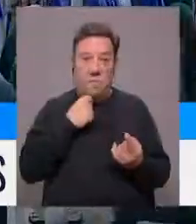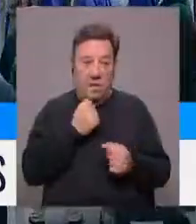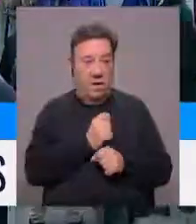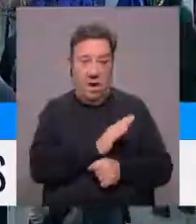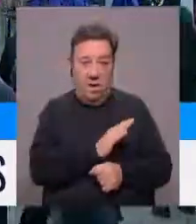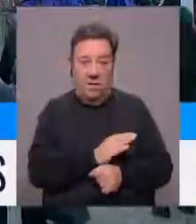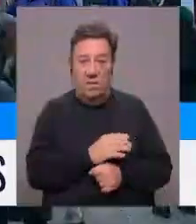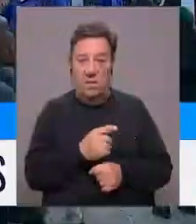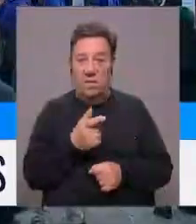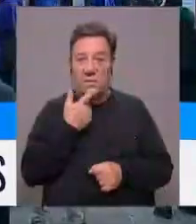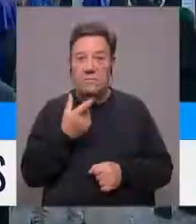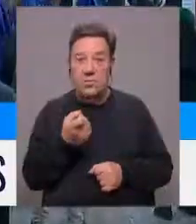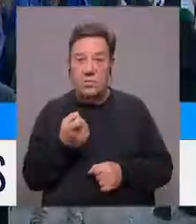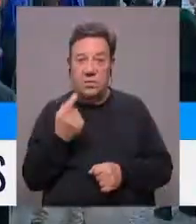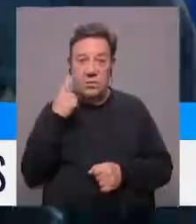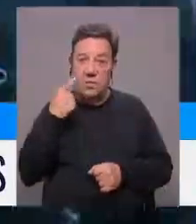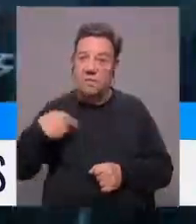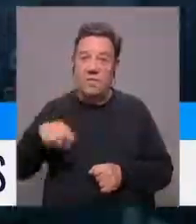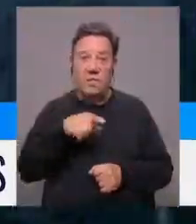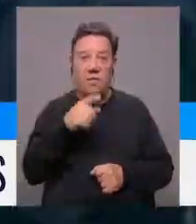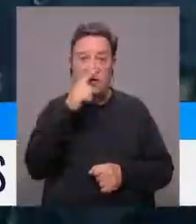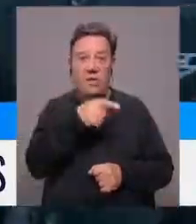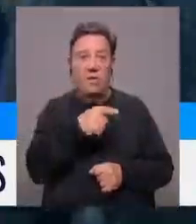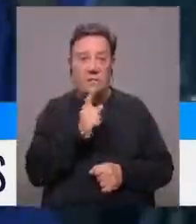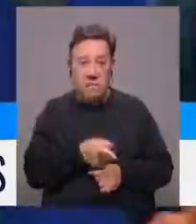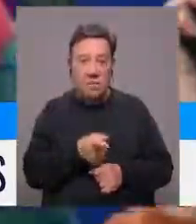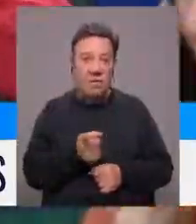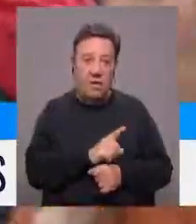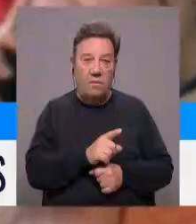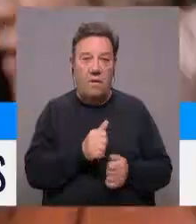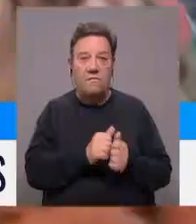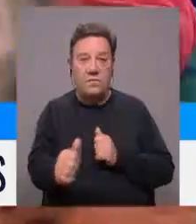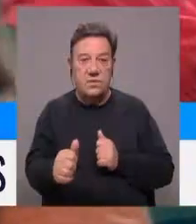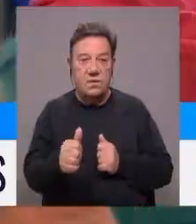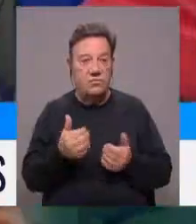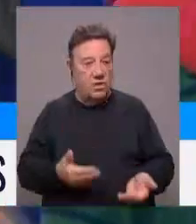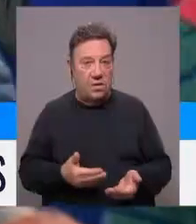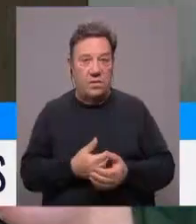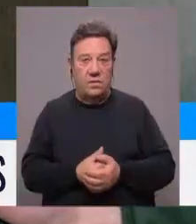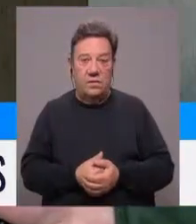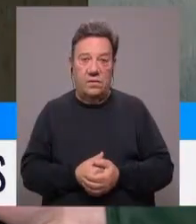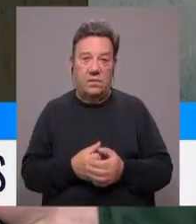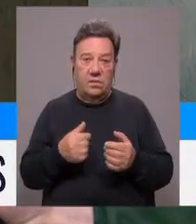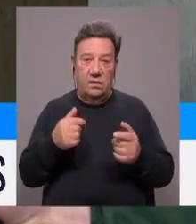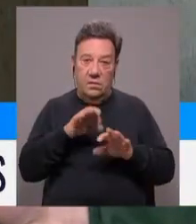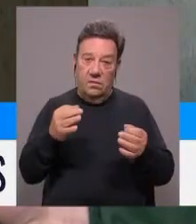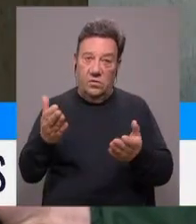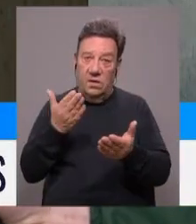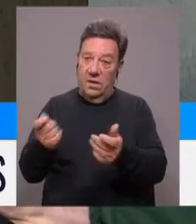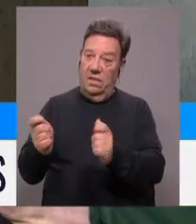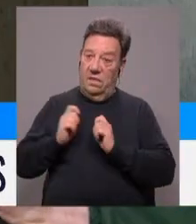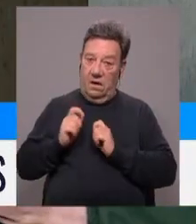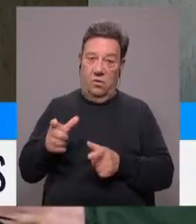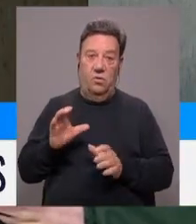ativo. E a pergunta que mais se ouve é se vão ou não ser afastados já. Aquilo que nos foi entregue pela